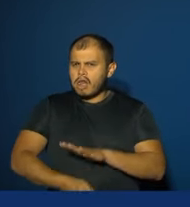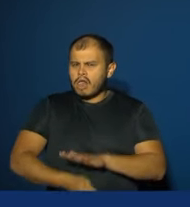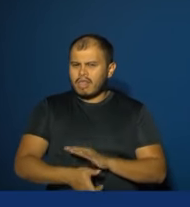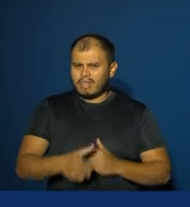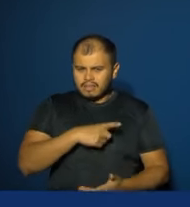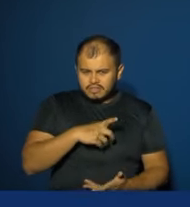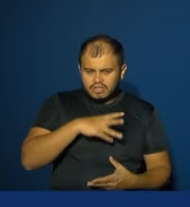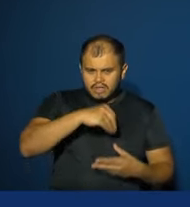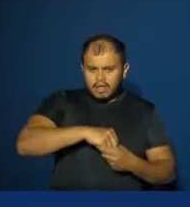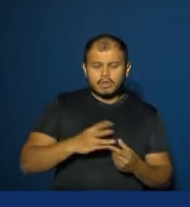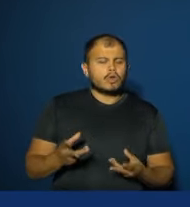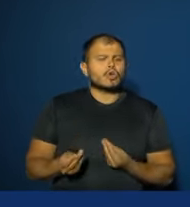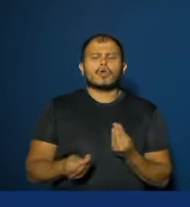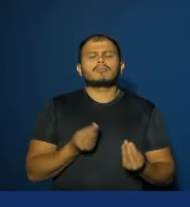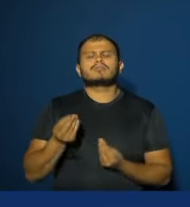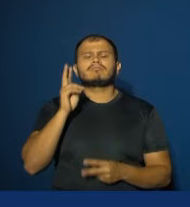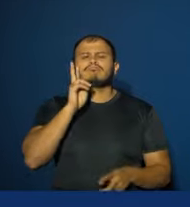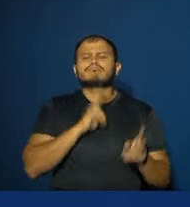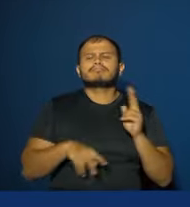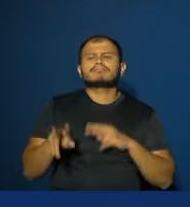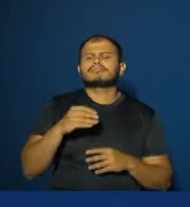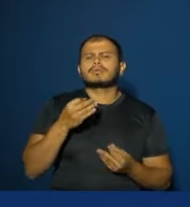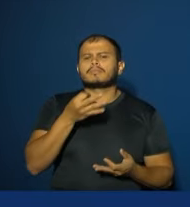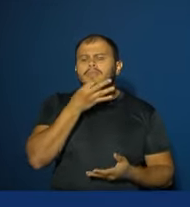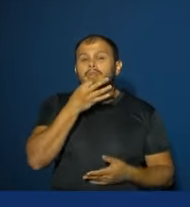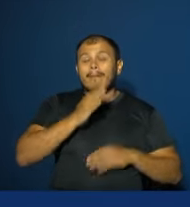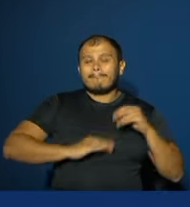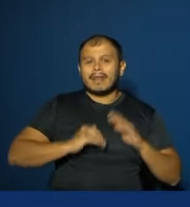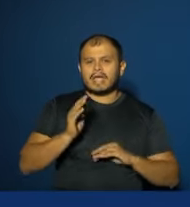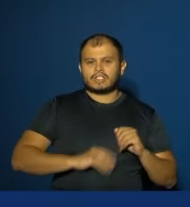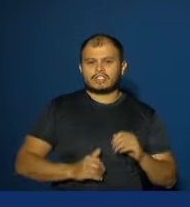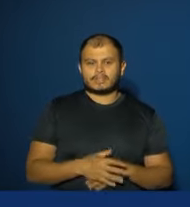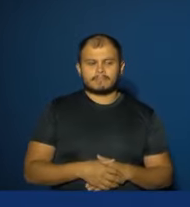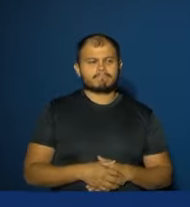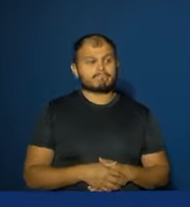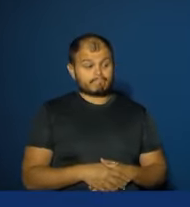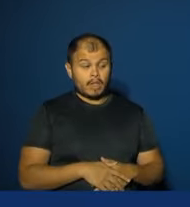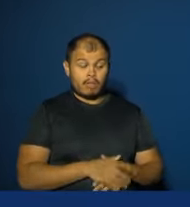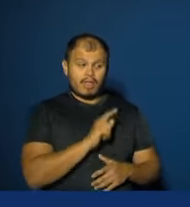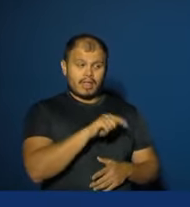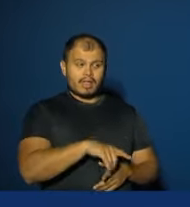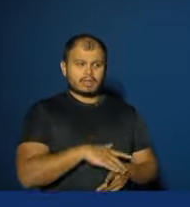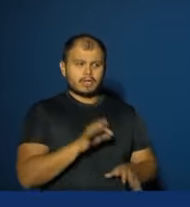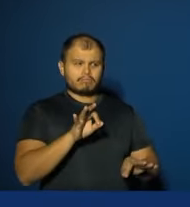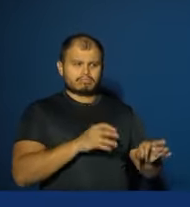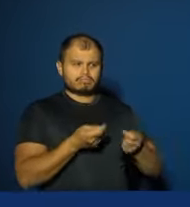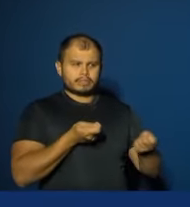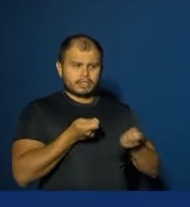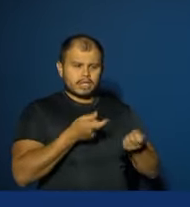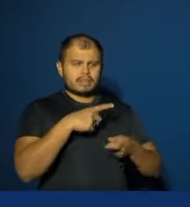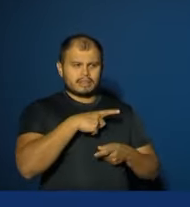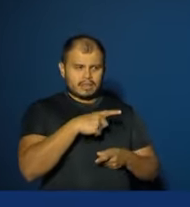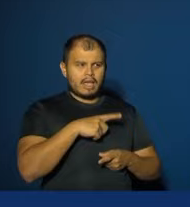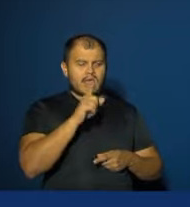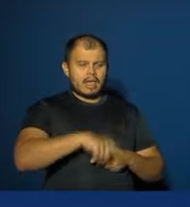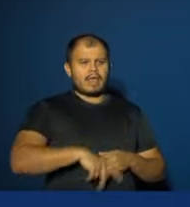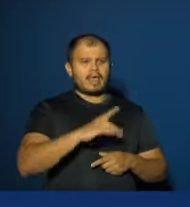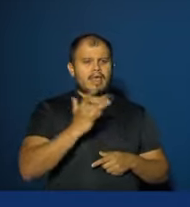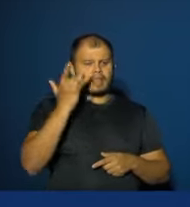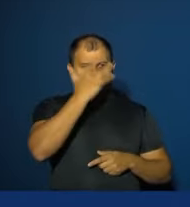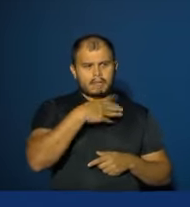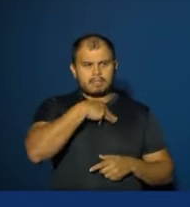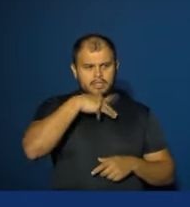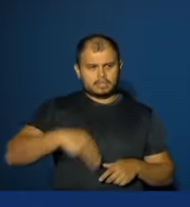Como é que vocês estão encaminhando isso do ponto de vista prático? Olha, essa negociação está sendo conduzida pelo ministro Haddad, ele esteve